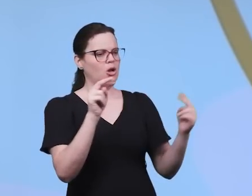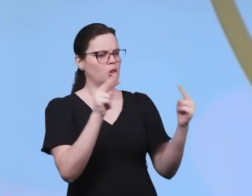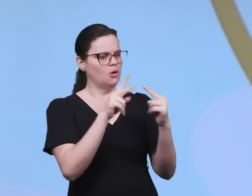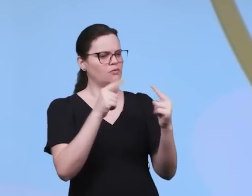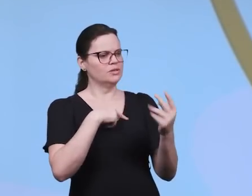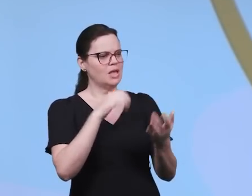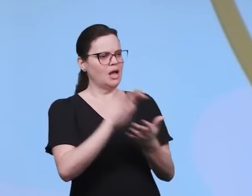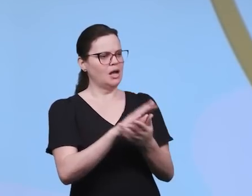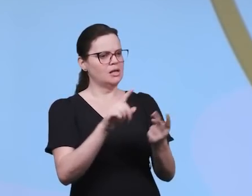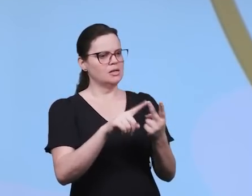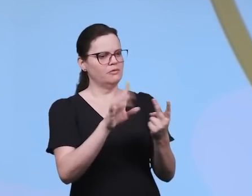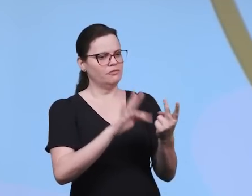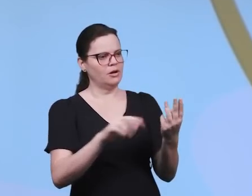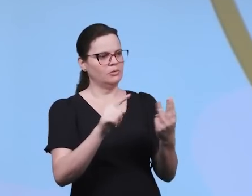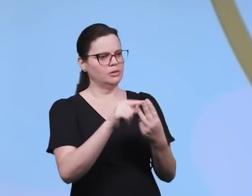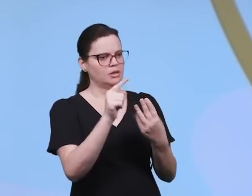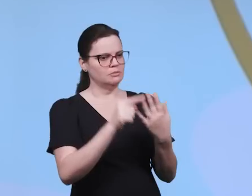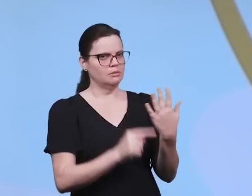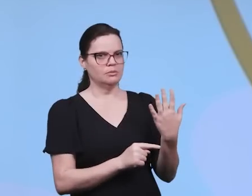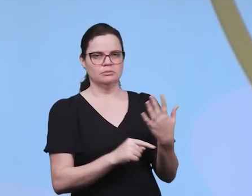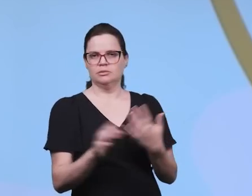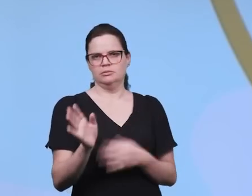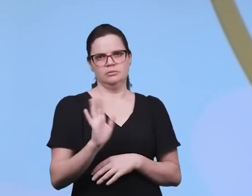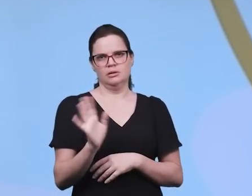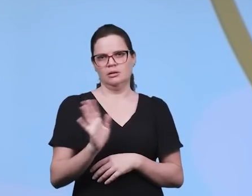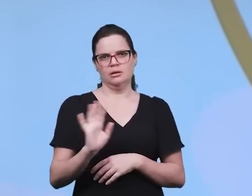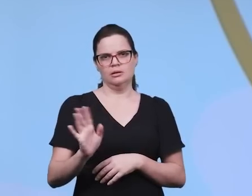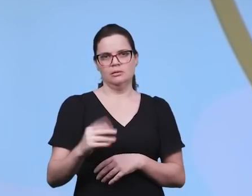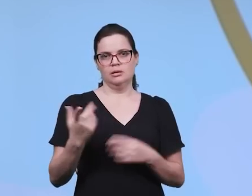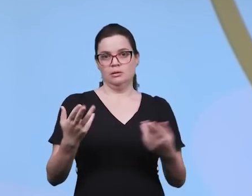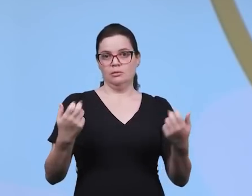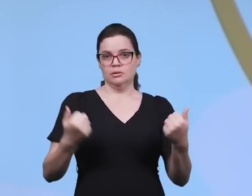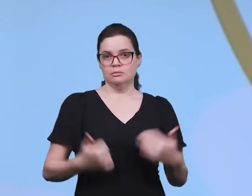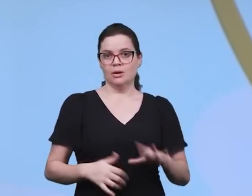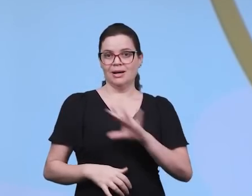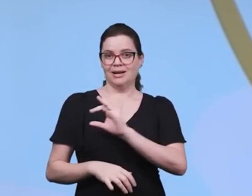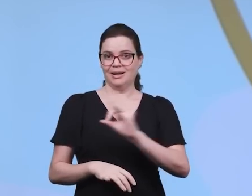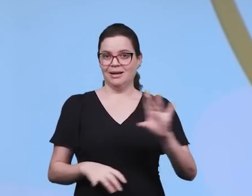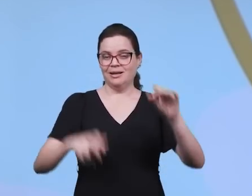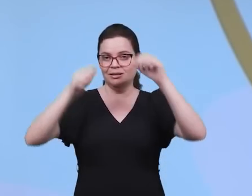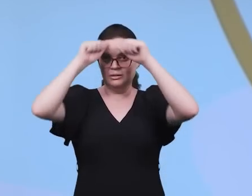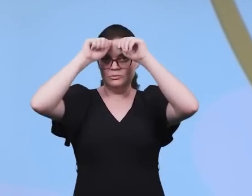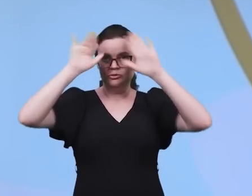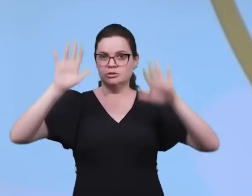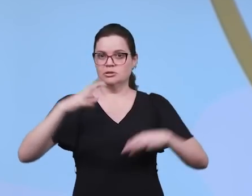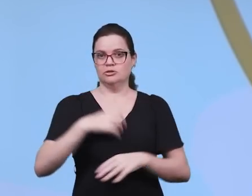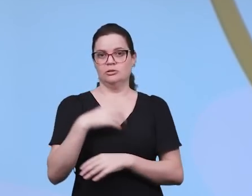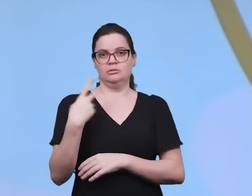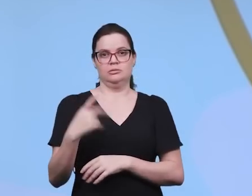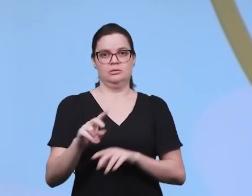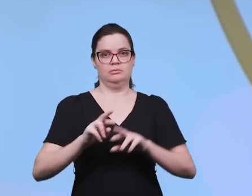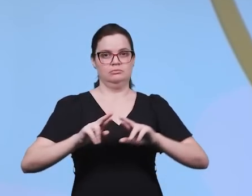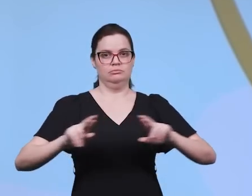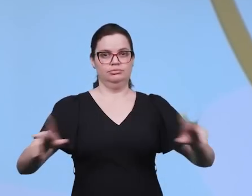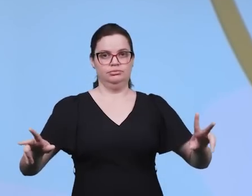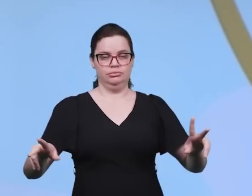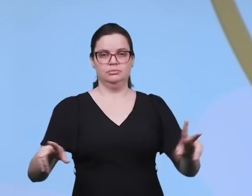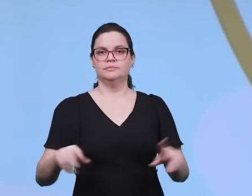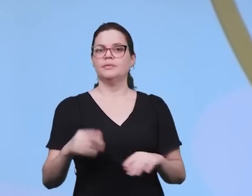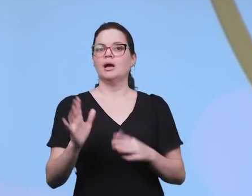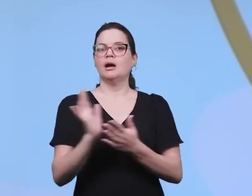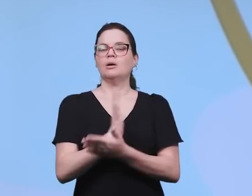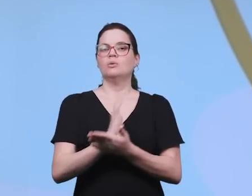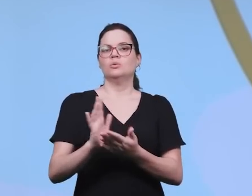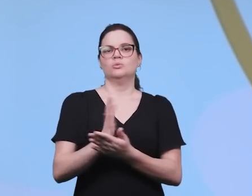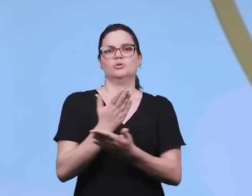fez faculdade, você isso, você aquilo. Não existe isso. Como a irmã falou, cada autista é de um jeito. Então, alguns estudos mostram